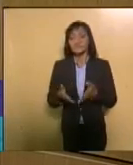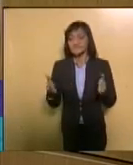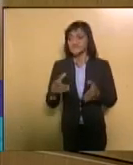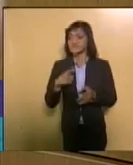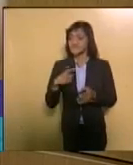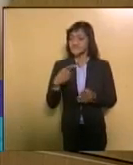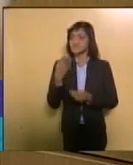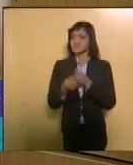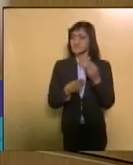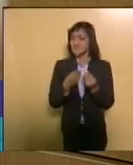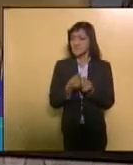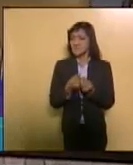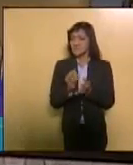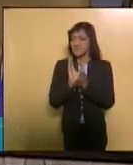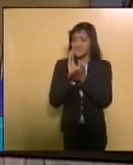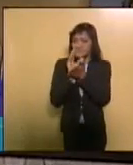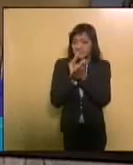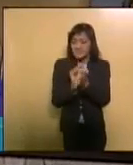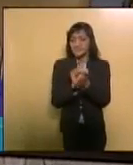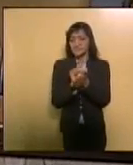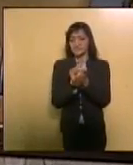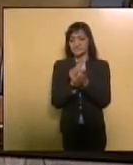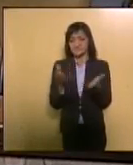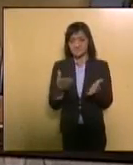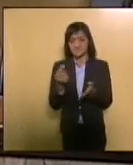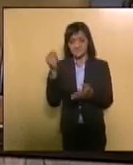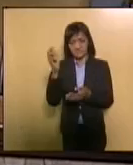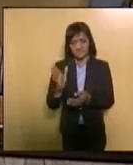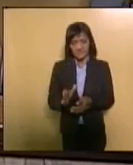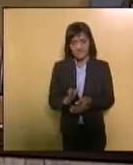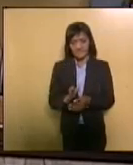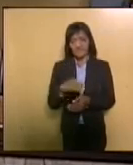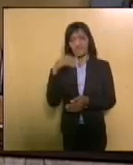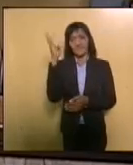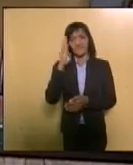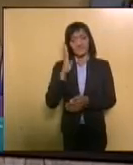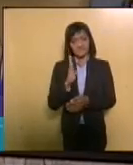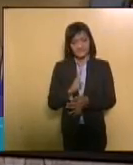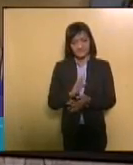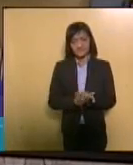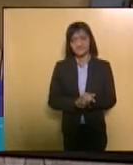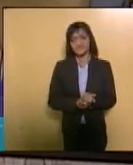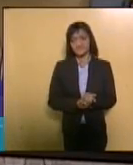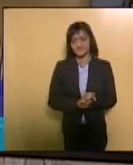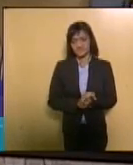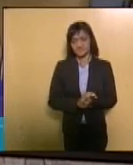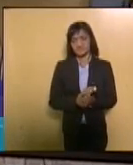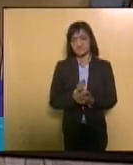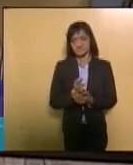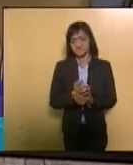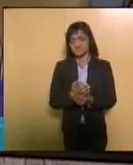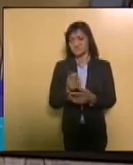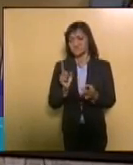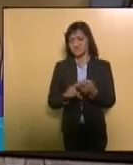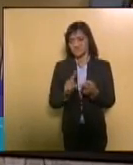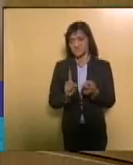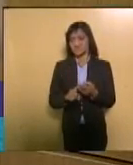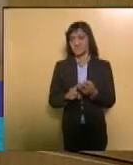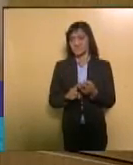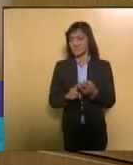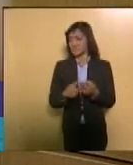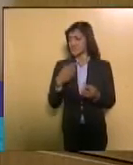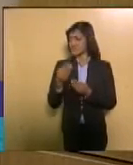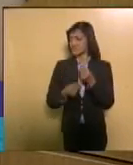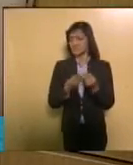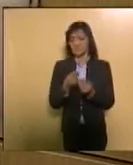recursos são escassos e que a gente vive uma crise Financeira no Brasil que impede também muita inovação